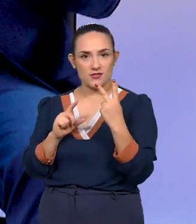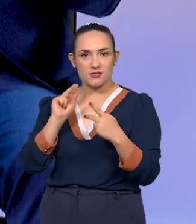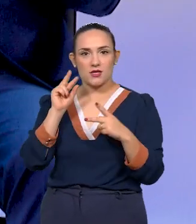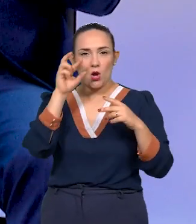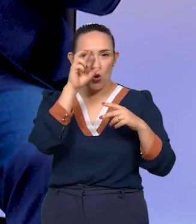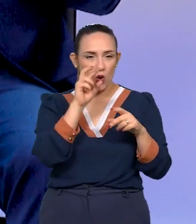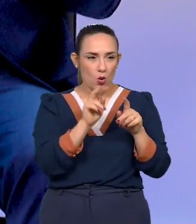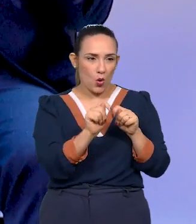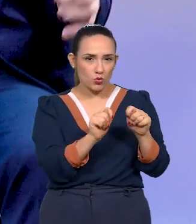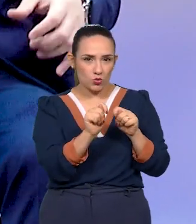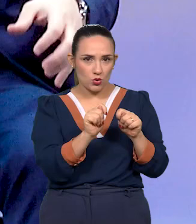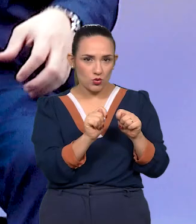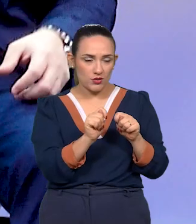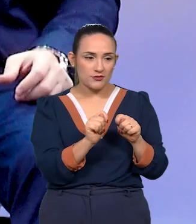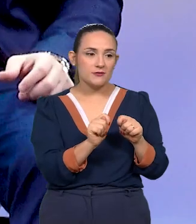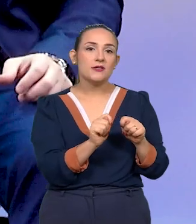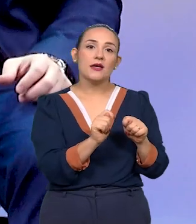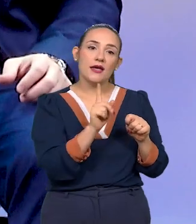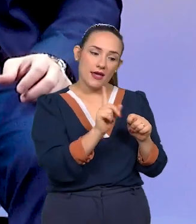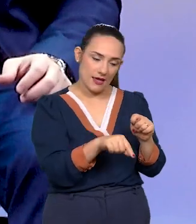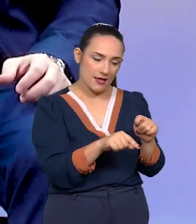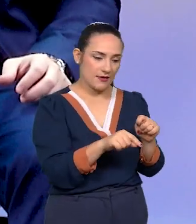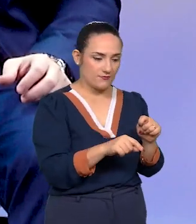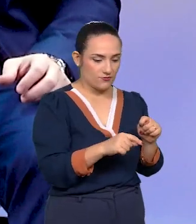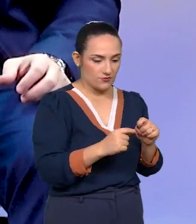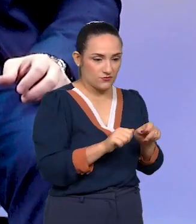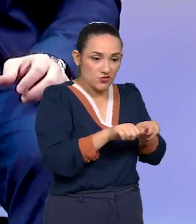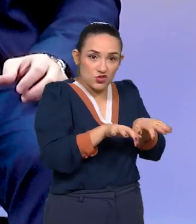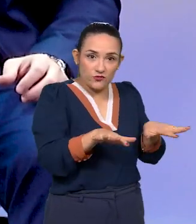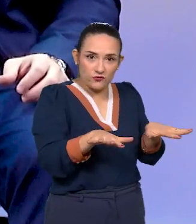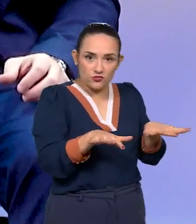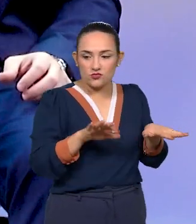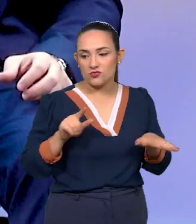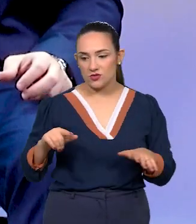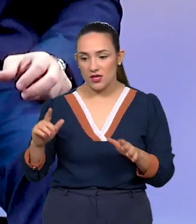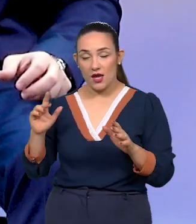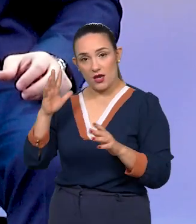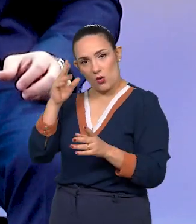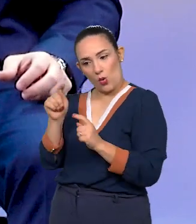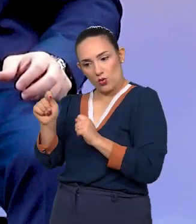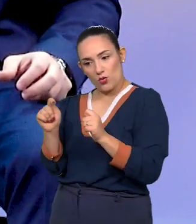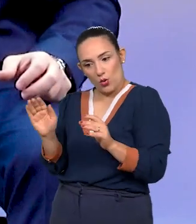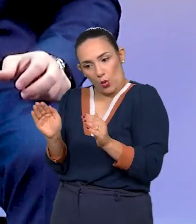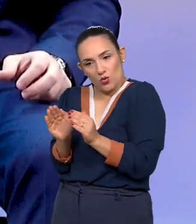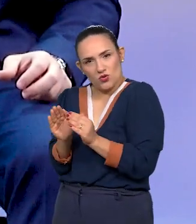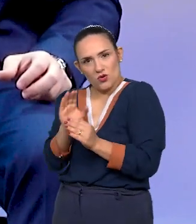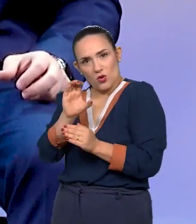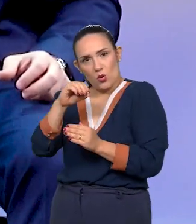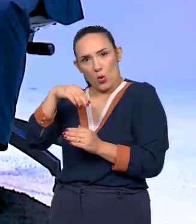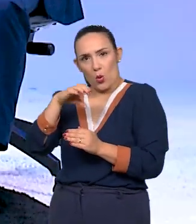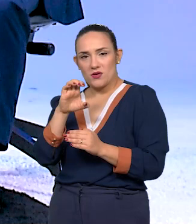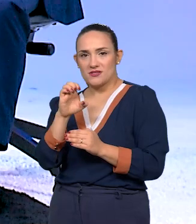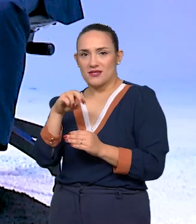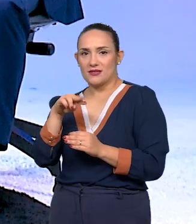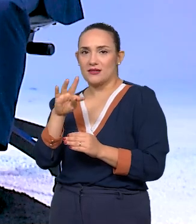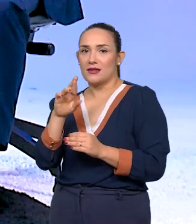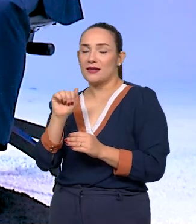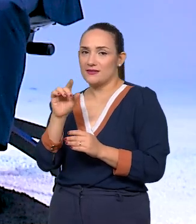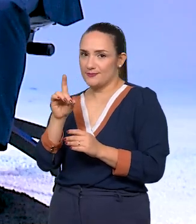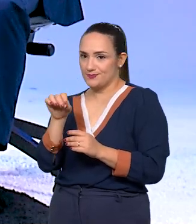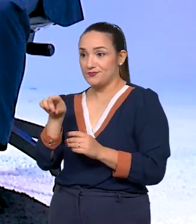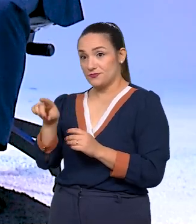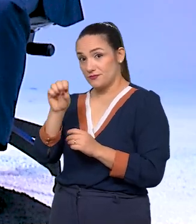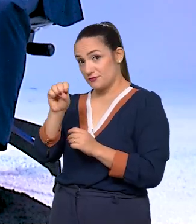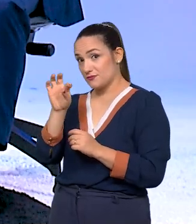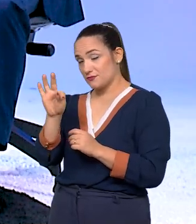efeitos interpartes, e nós tínhamos o controle concentrado de constitucionalidade com efeito erga omnes, que vale para todos. Só